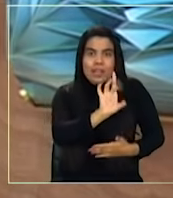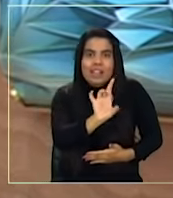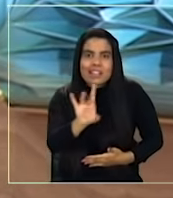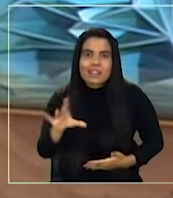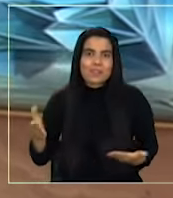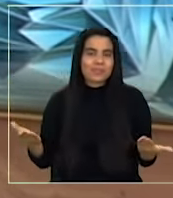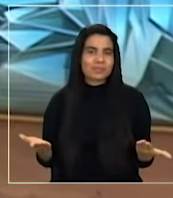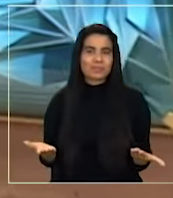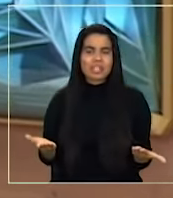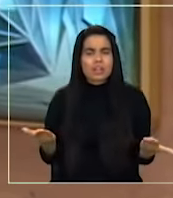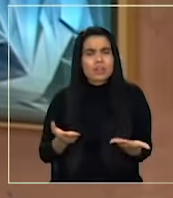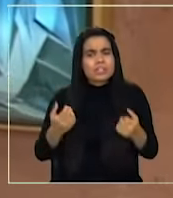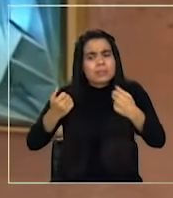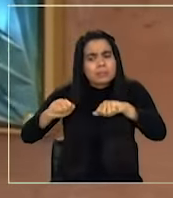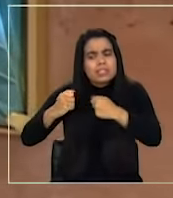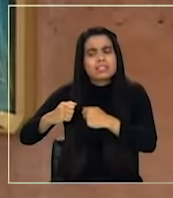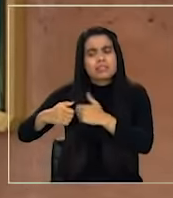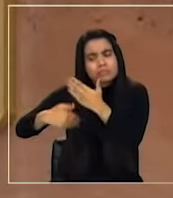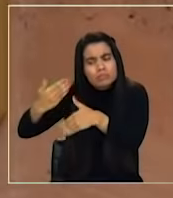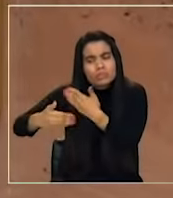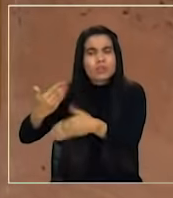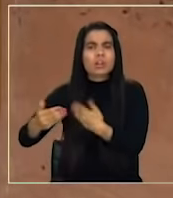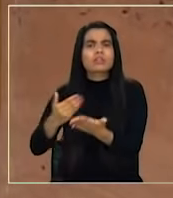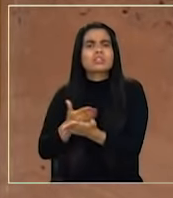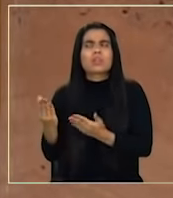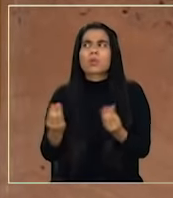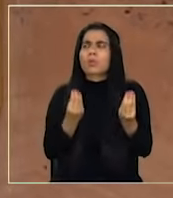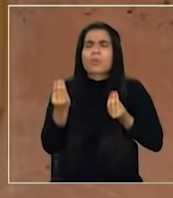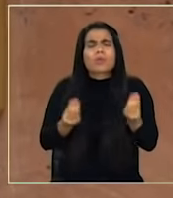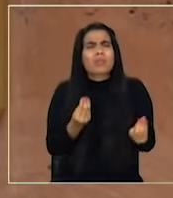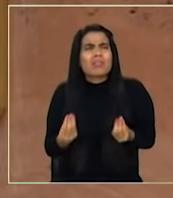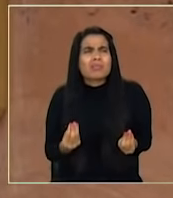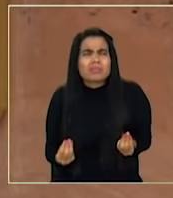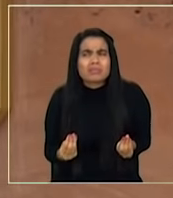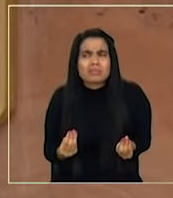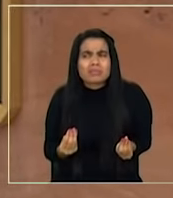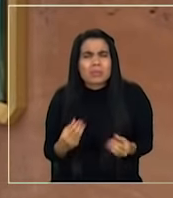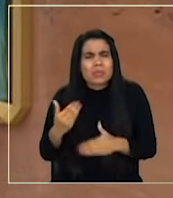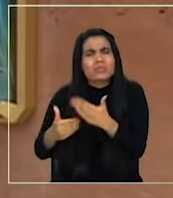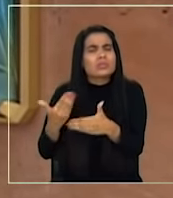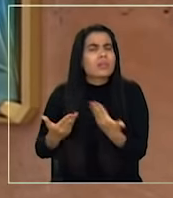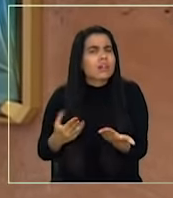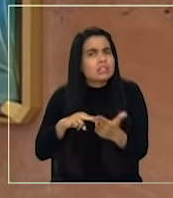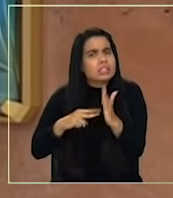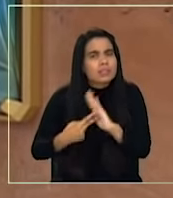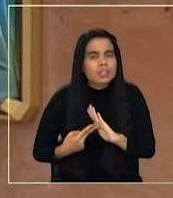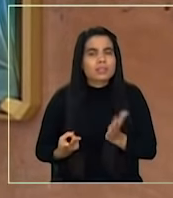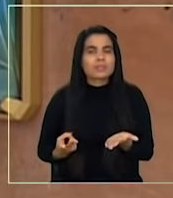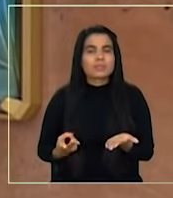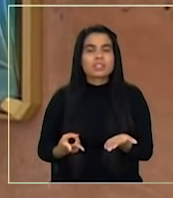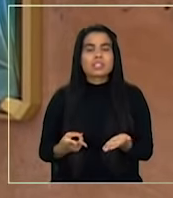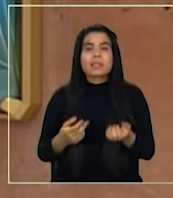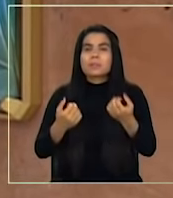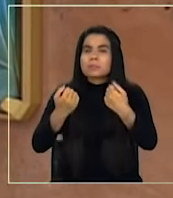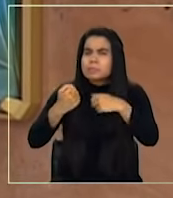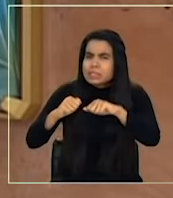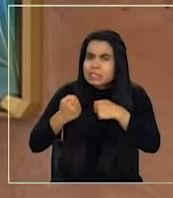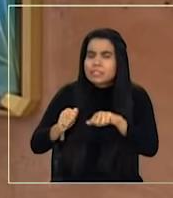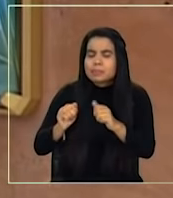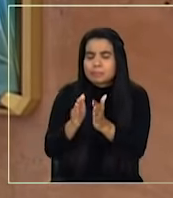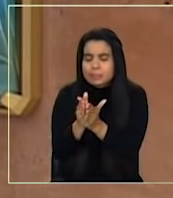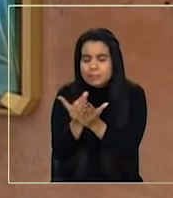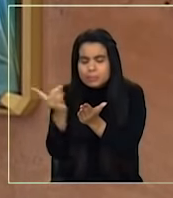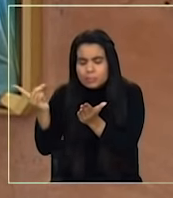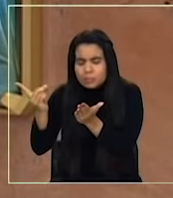continuar o que você começou. Como você deve continuar? Você deve trazer para si a palavra de